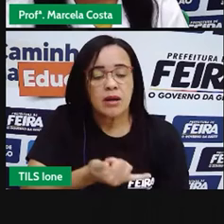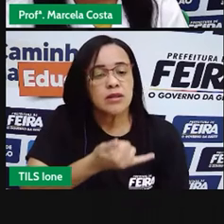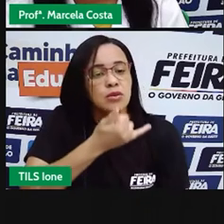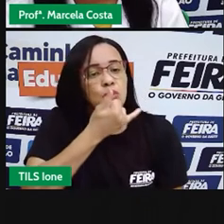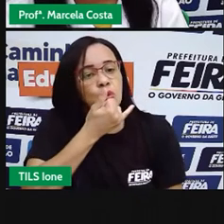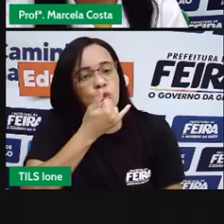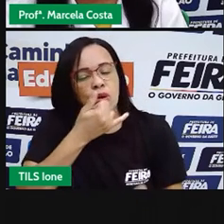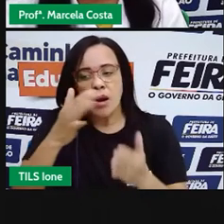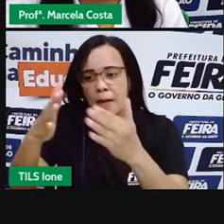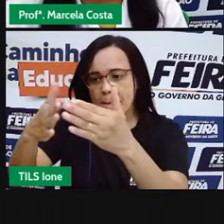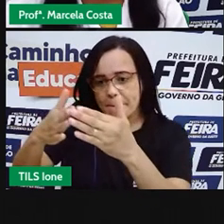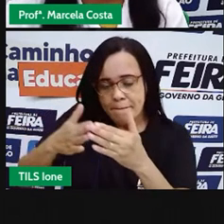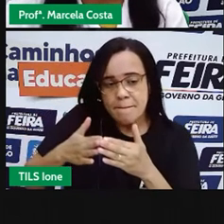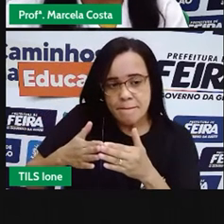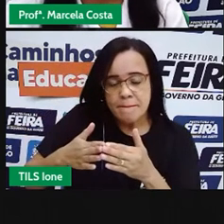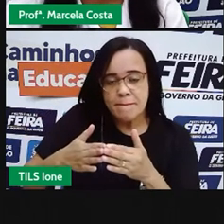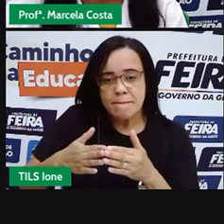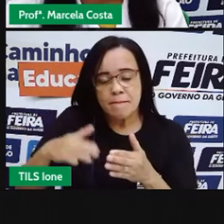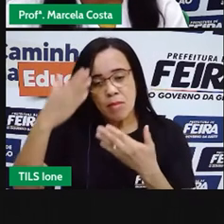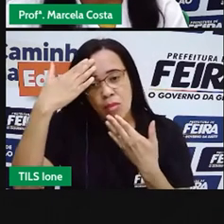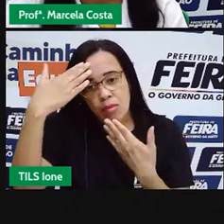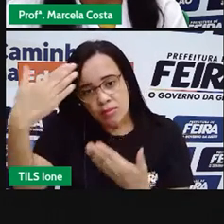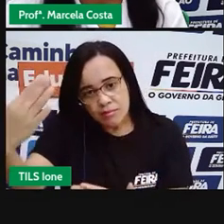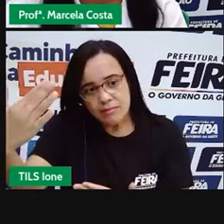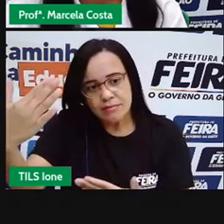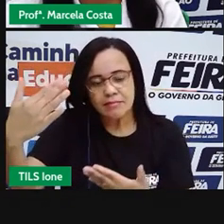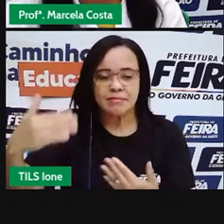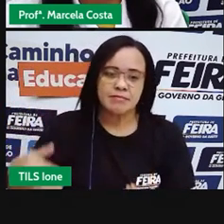por favor obrigado